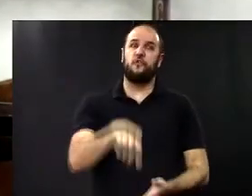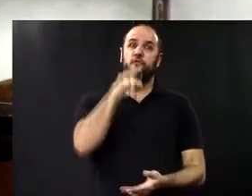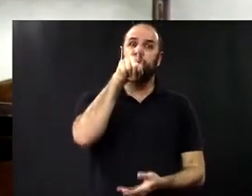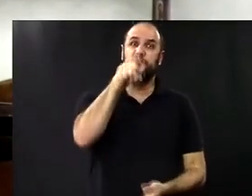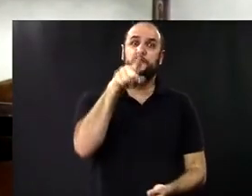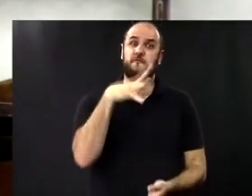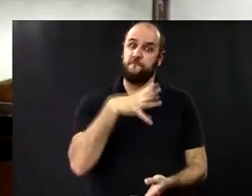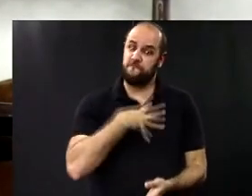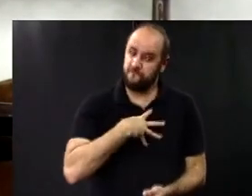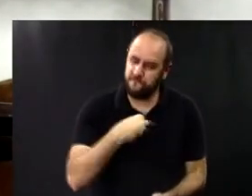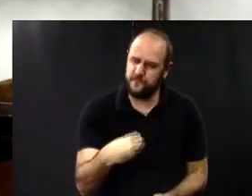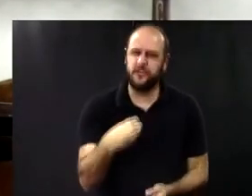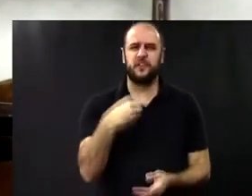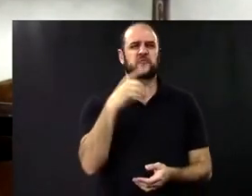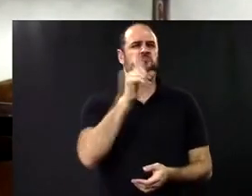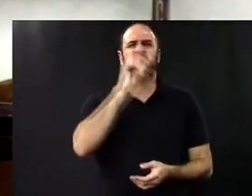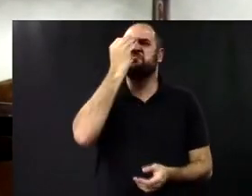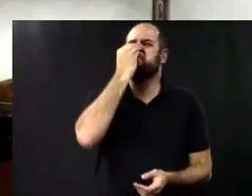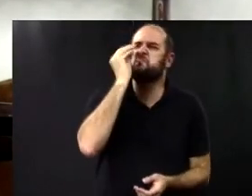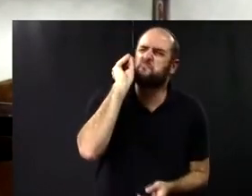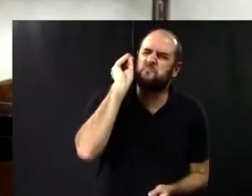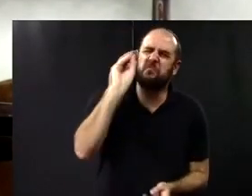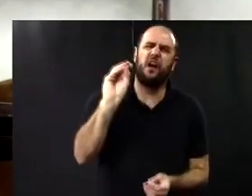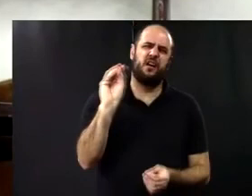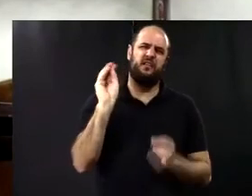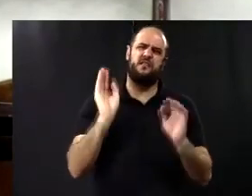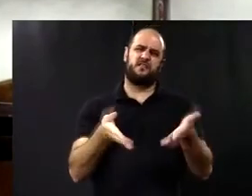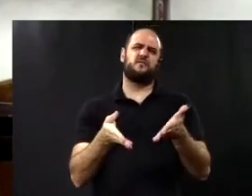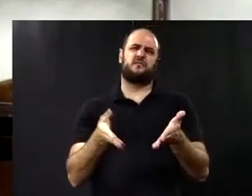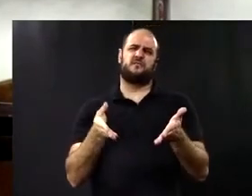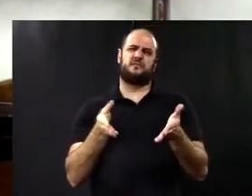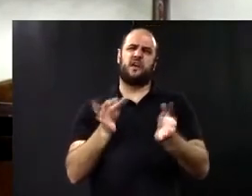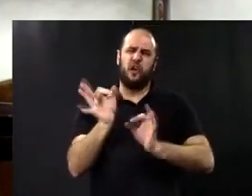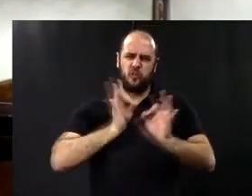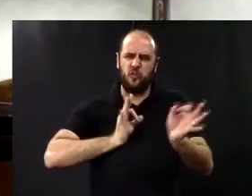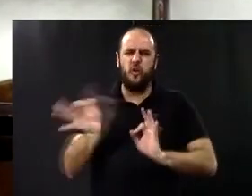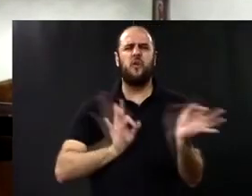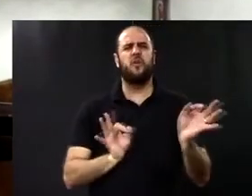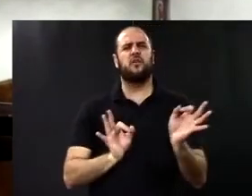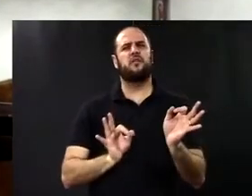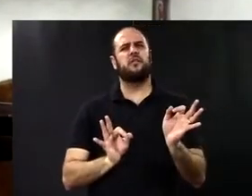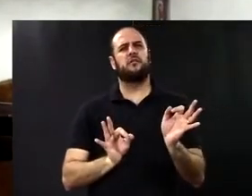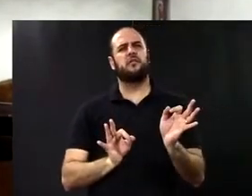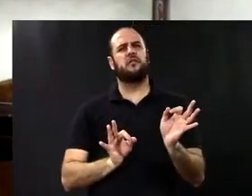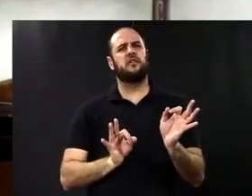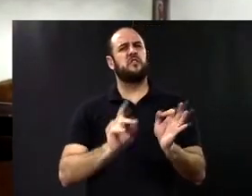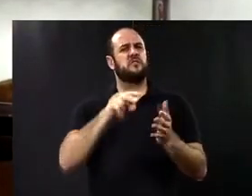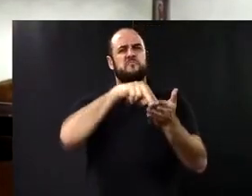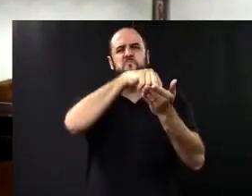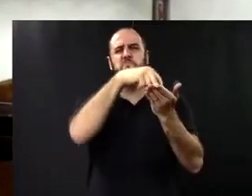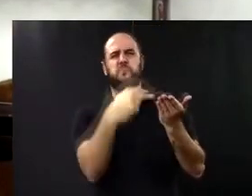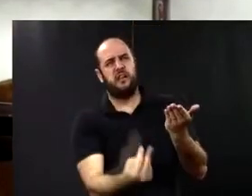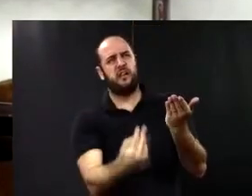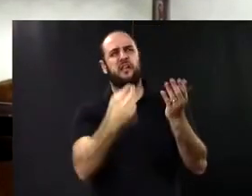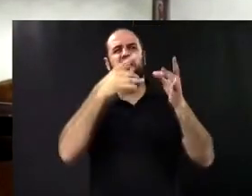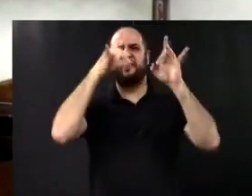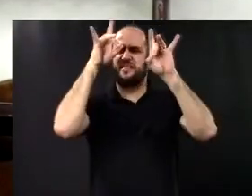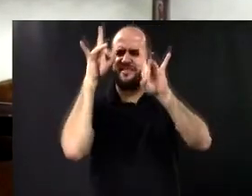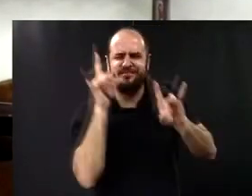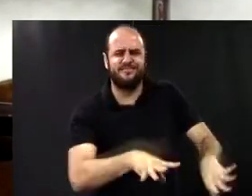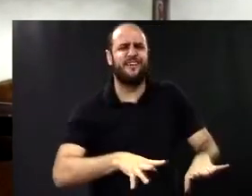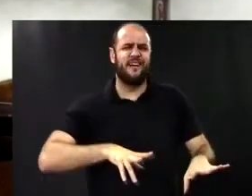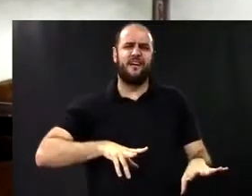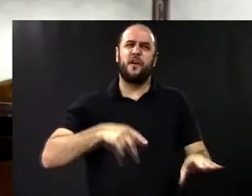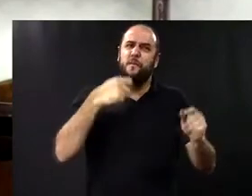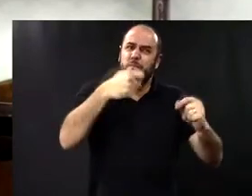meu, não menospreze essa exortação, para que você não desmaie, não desista de